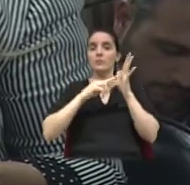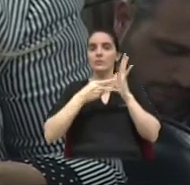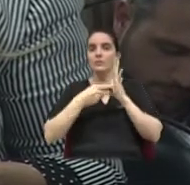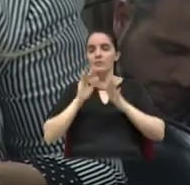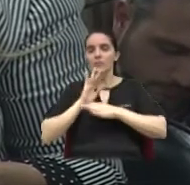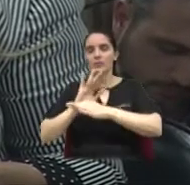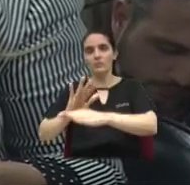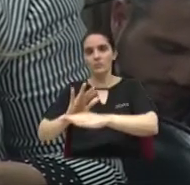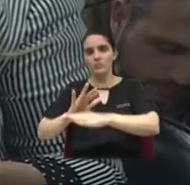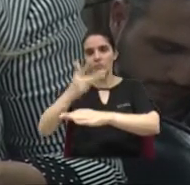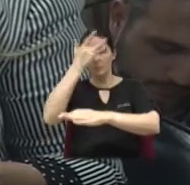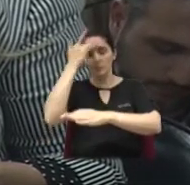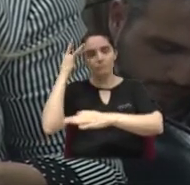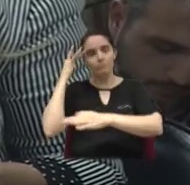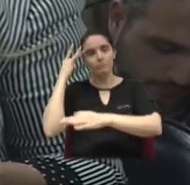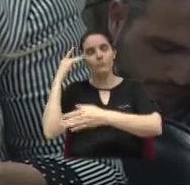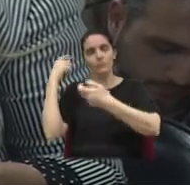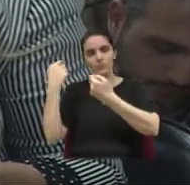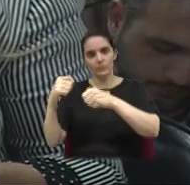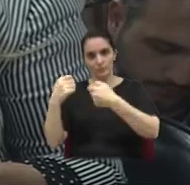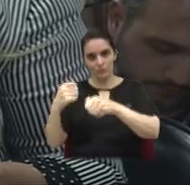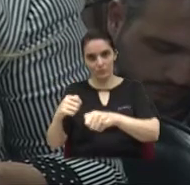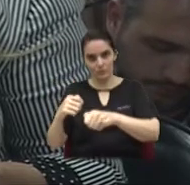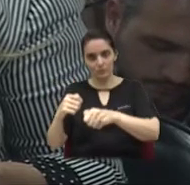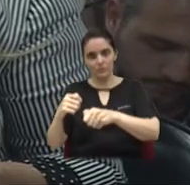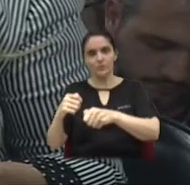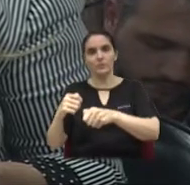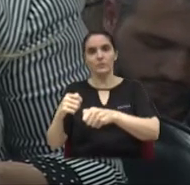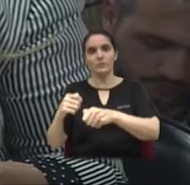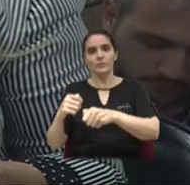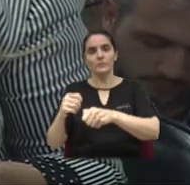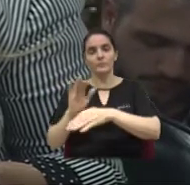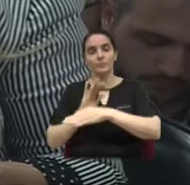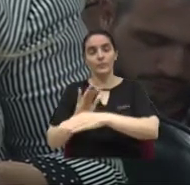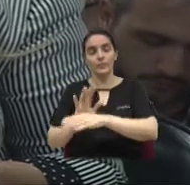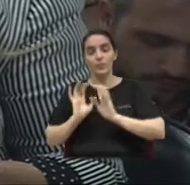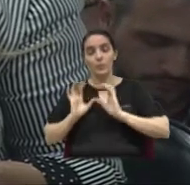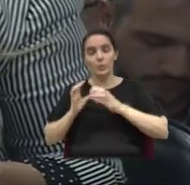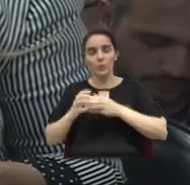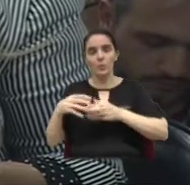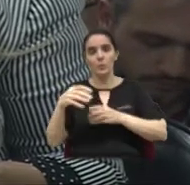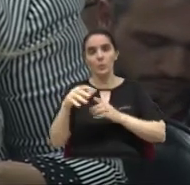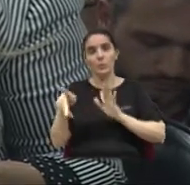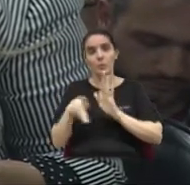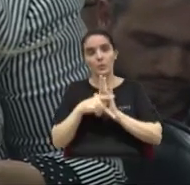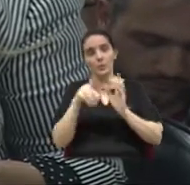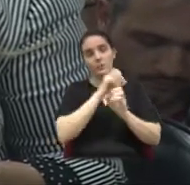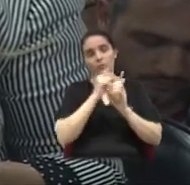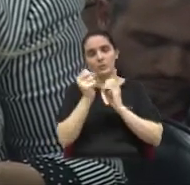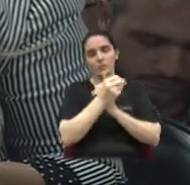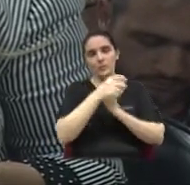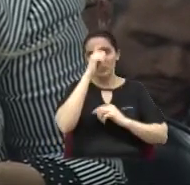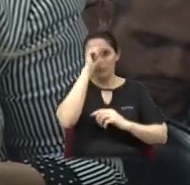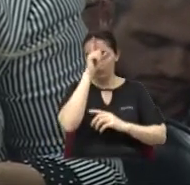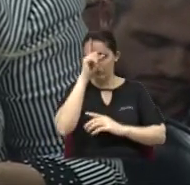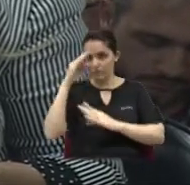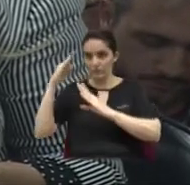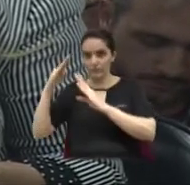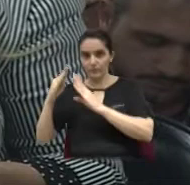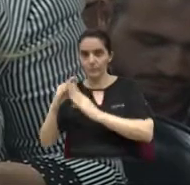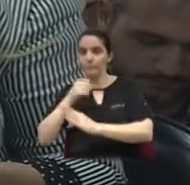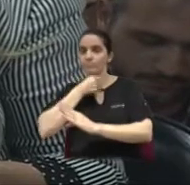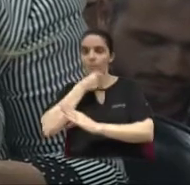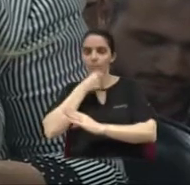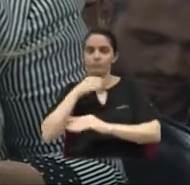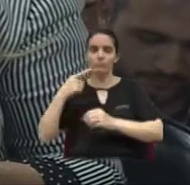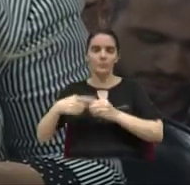inúmeras pessoas que são assistidas por entidades sociais, hospitais, asilos de nossa